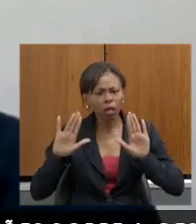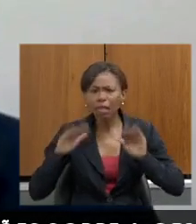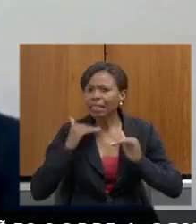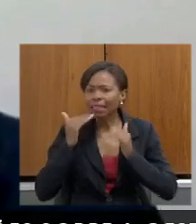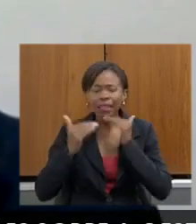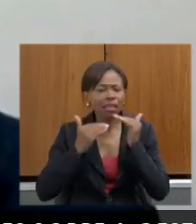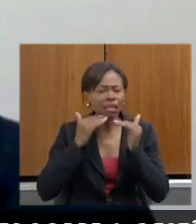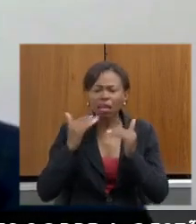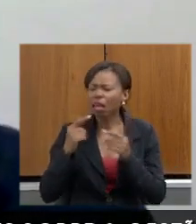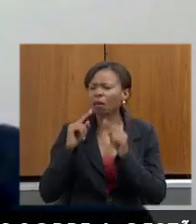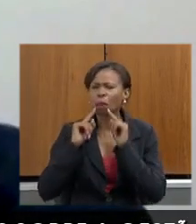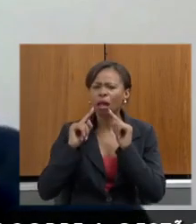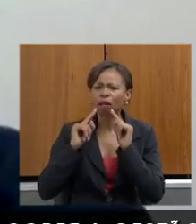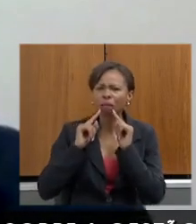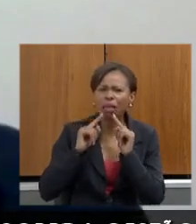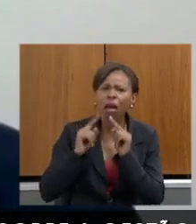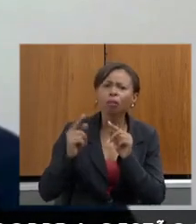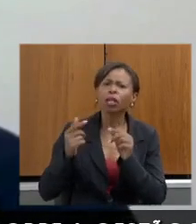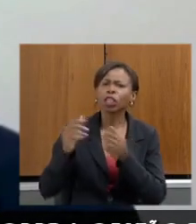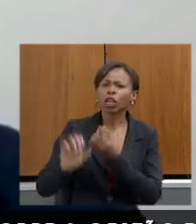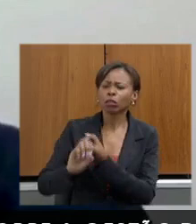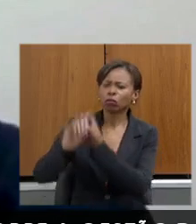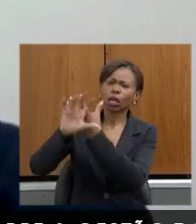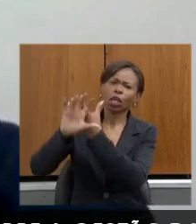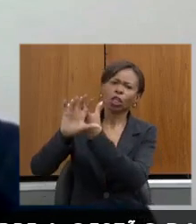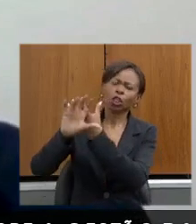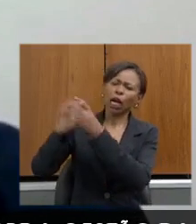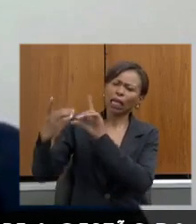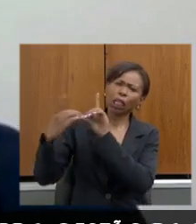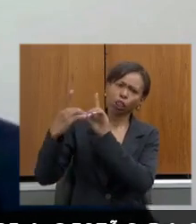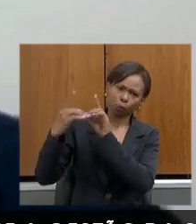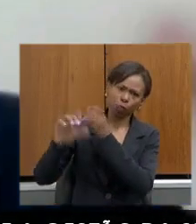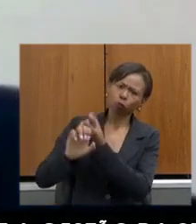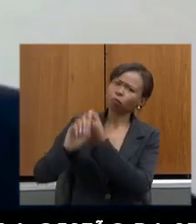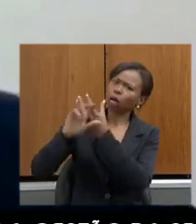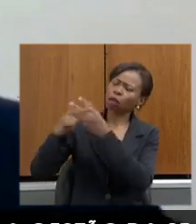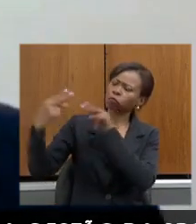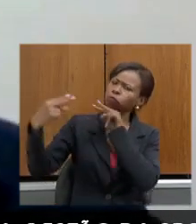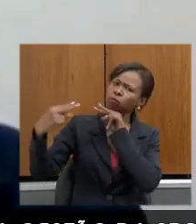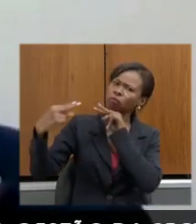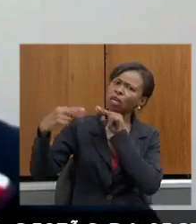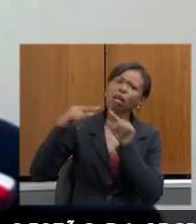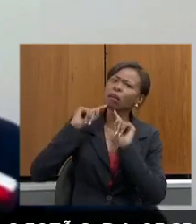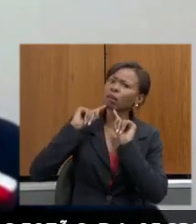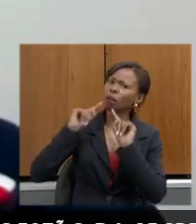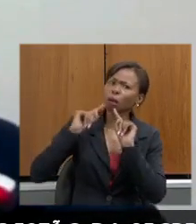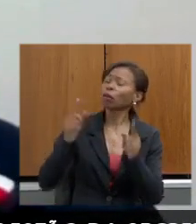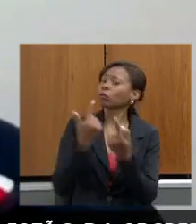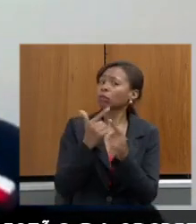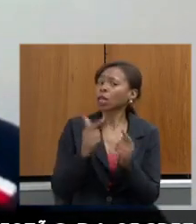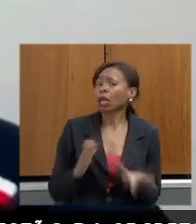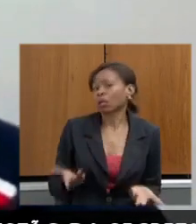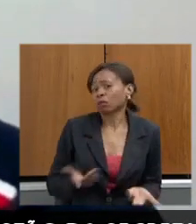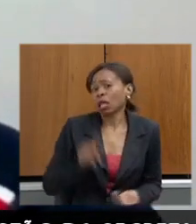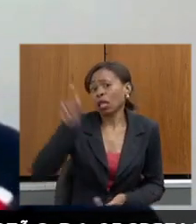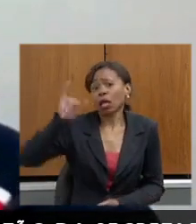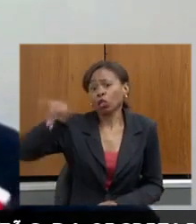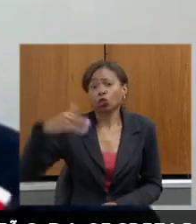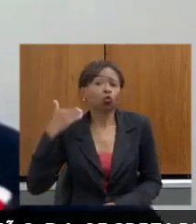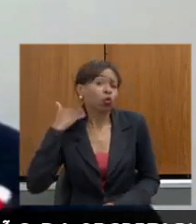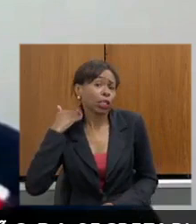através de vídeoconferência do Judiciário juizado de Manaus está ouvindo presa aqui em